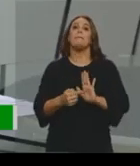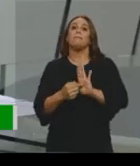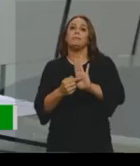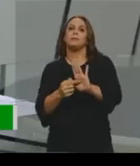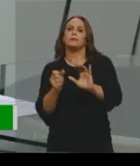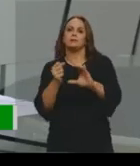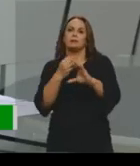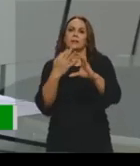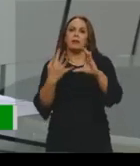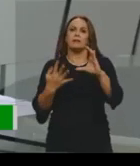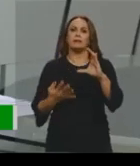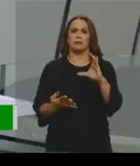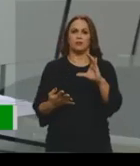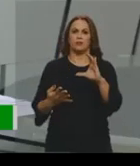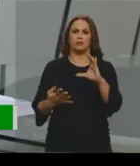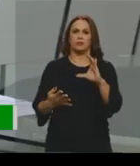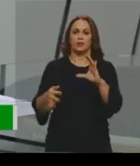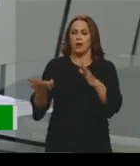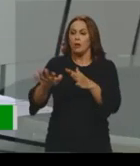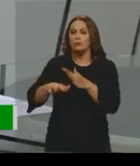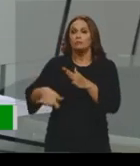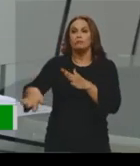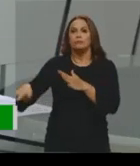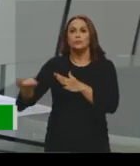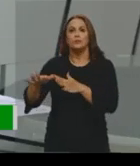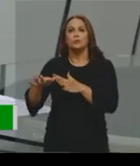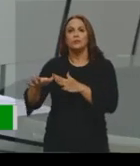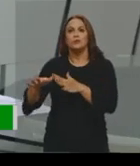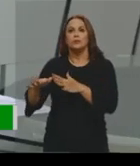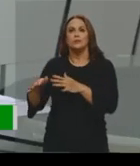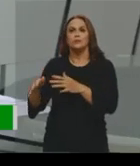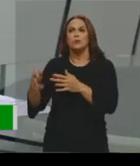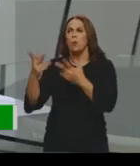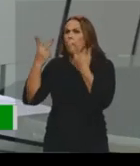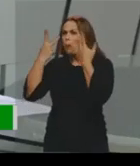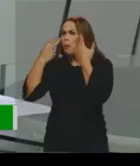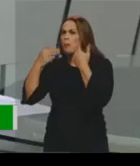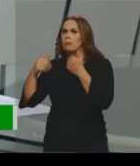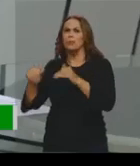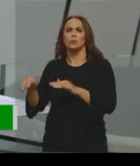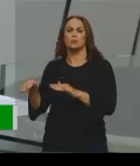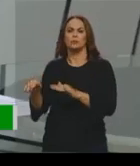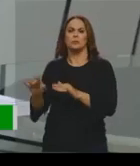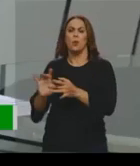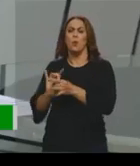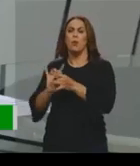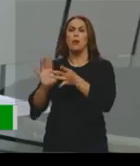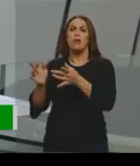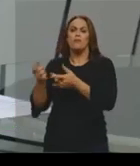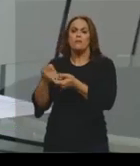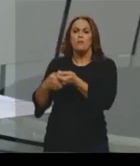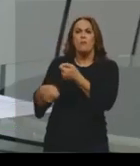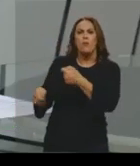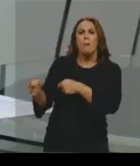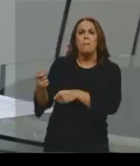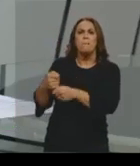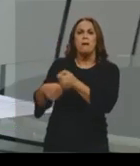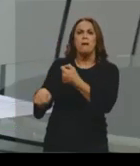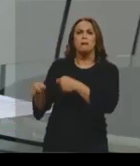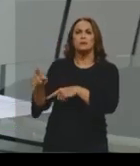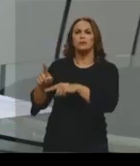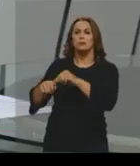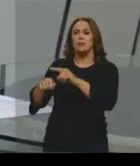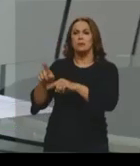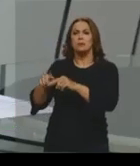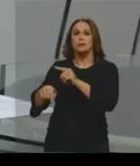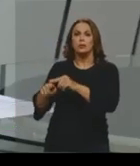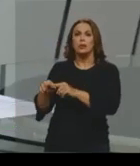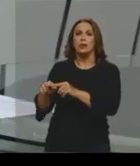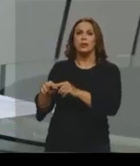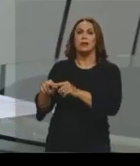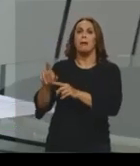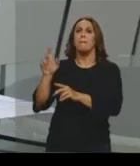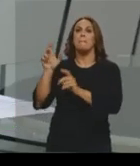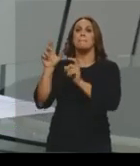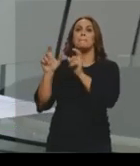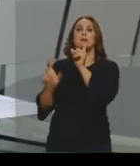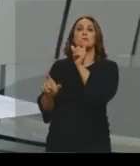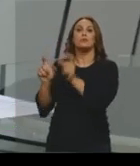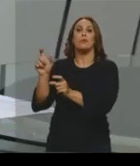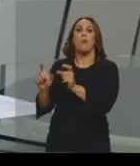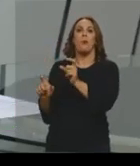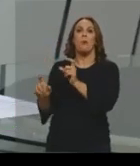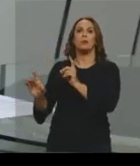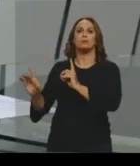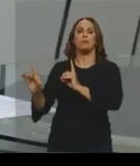com relação a, por exemplo, buscar facilitar o livre comércio de mercadorias e pessoas. Só que esse processo ainda está